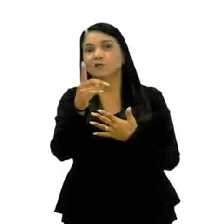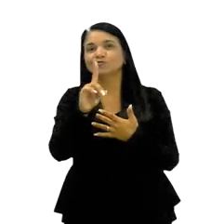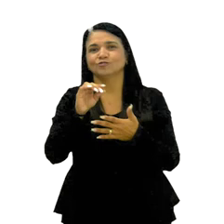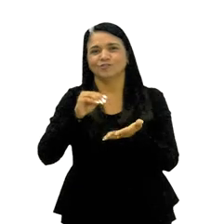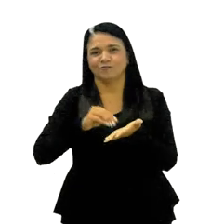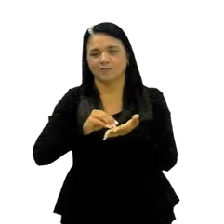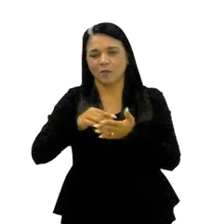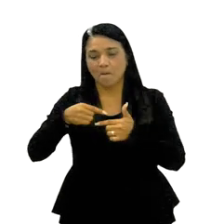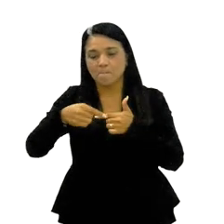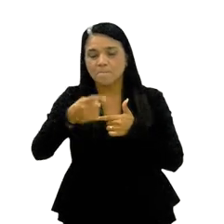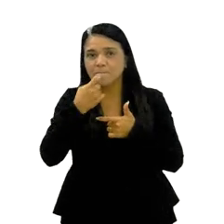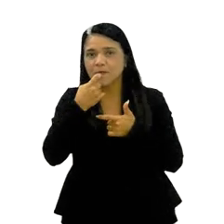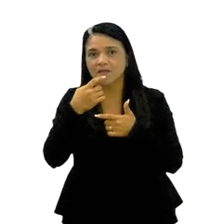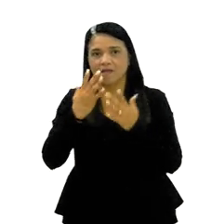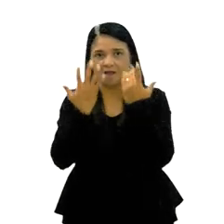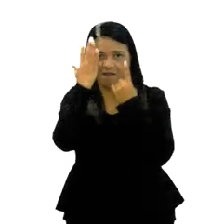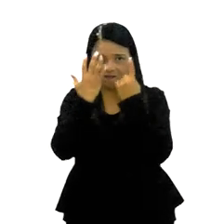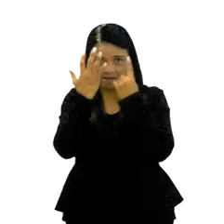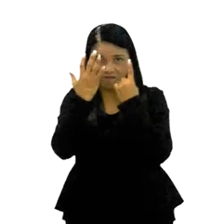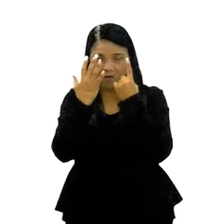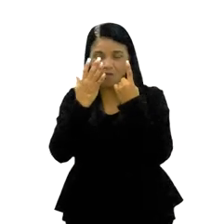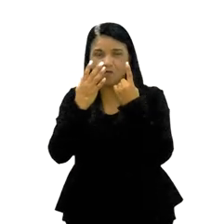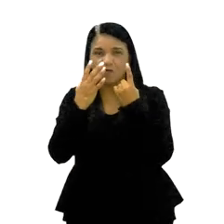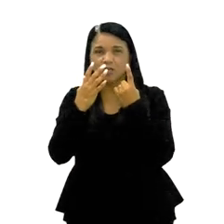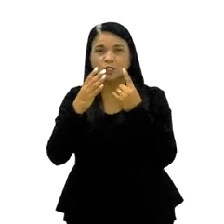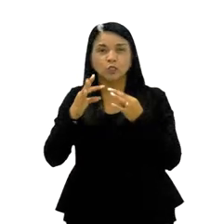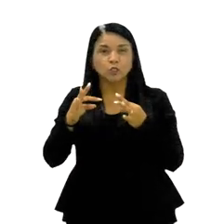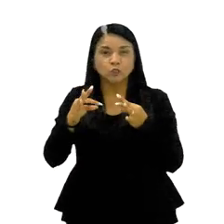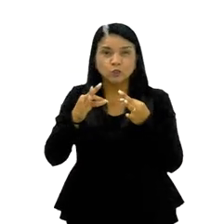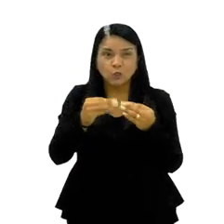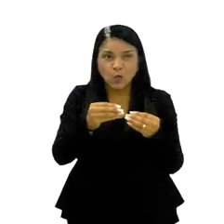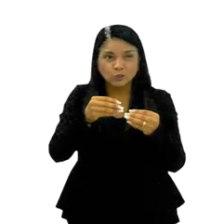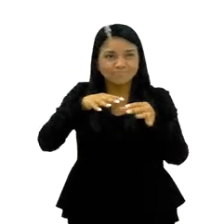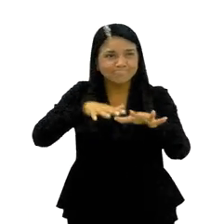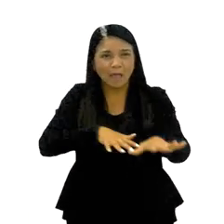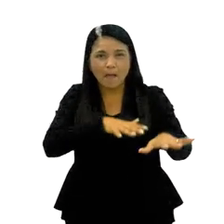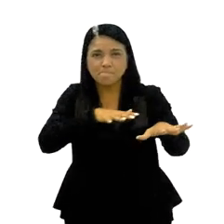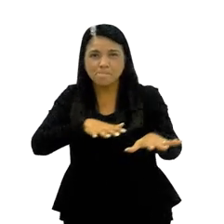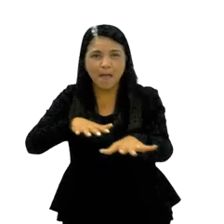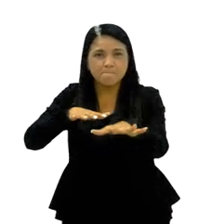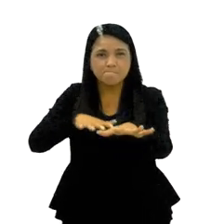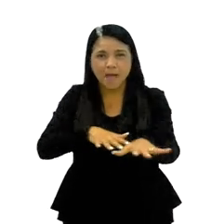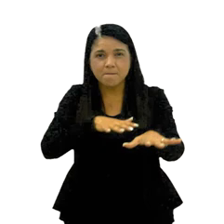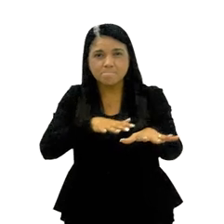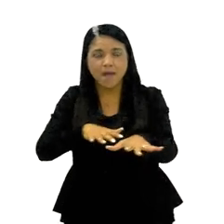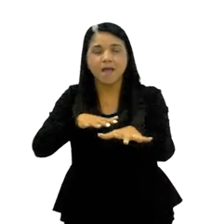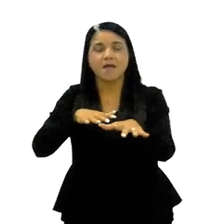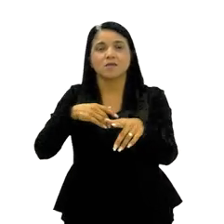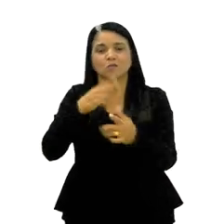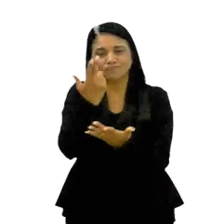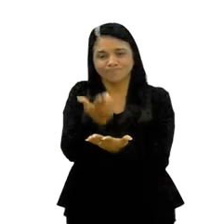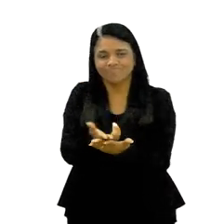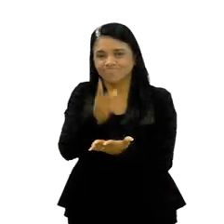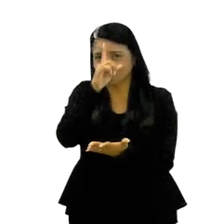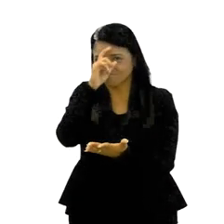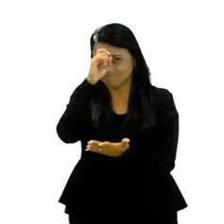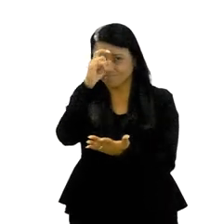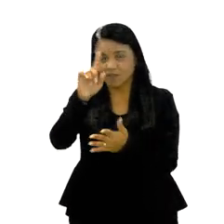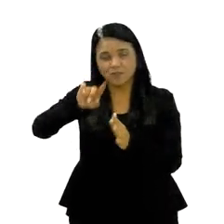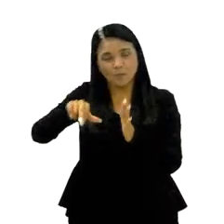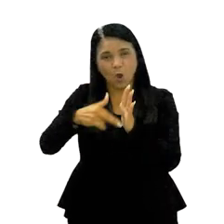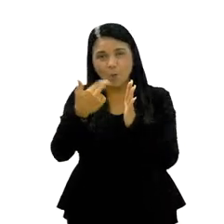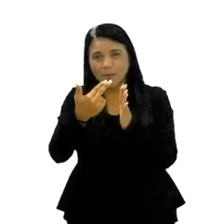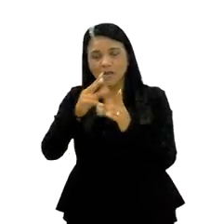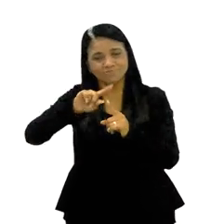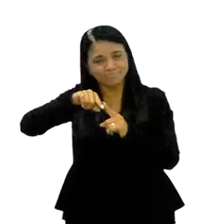faltando 4 dias para o carnaval. Eu passei todo o desfile dentro do hospital internado, o desfile das campeãs operado